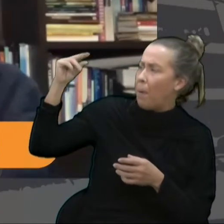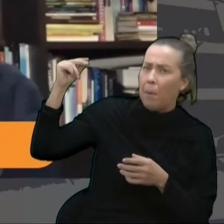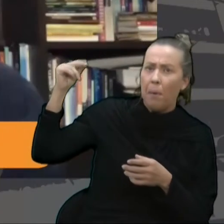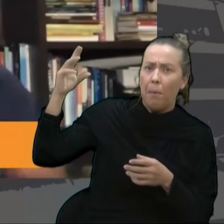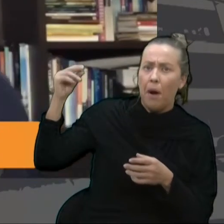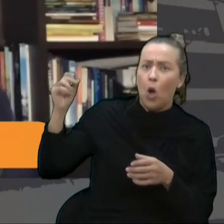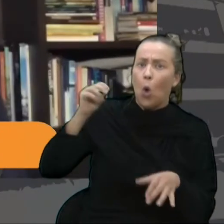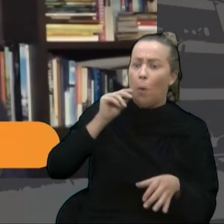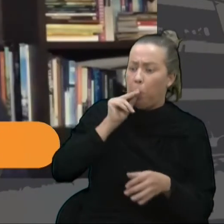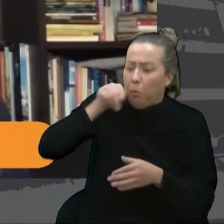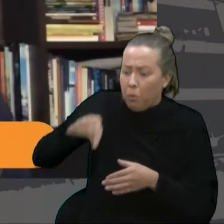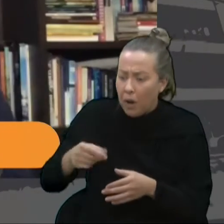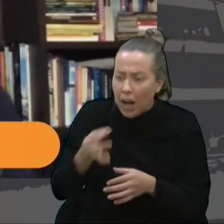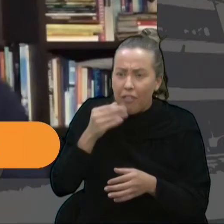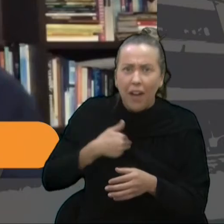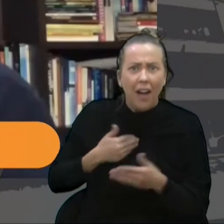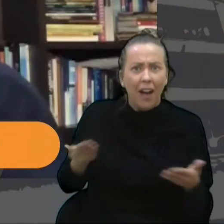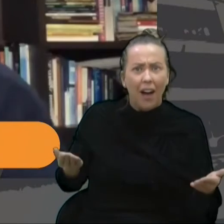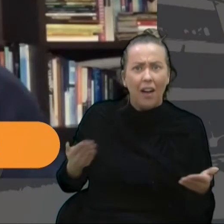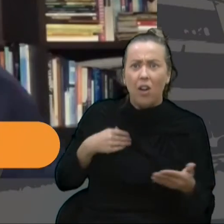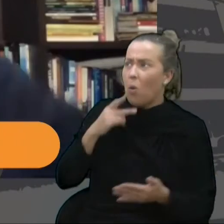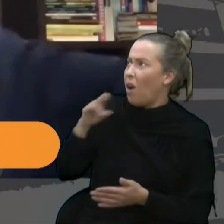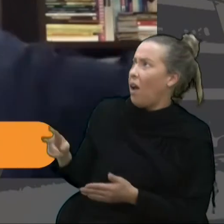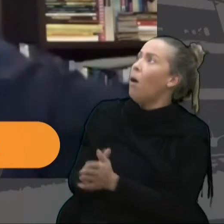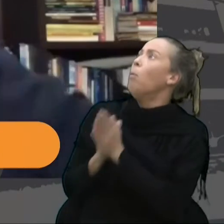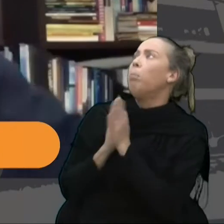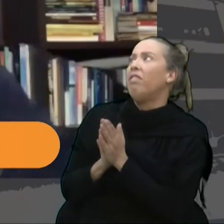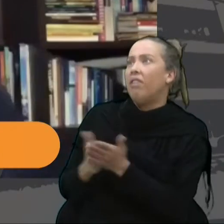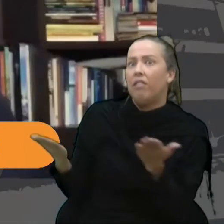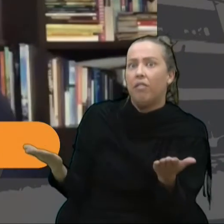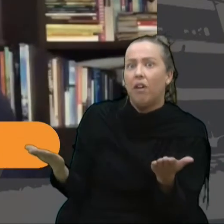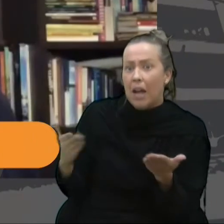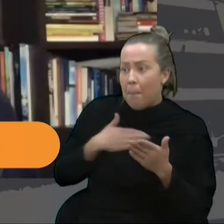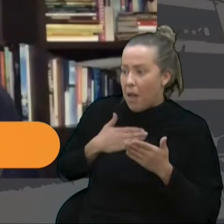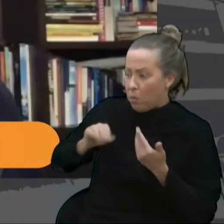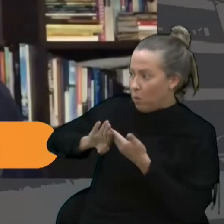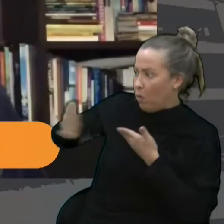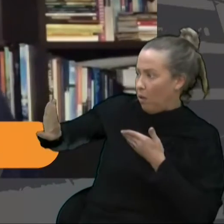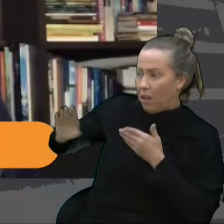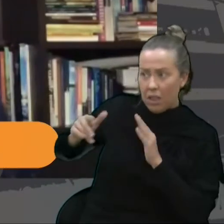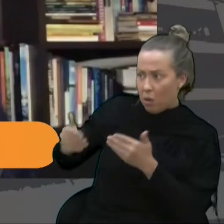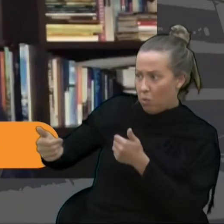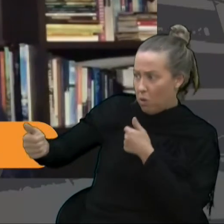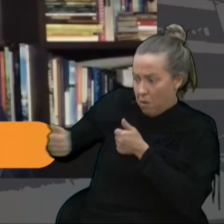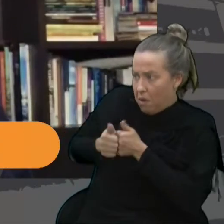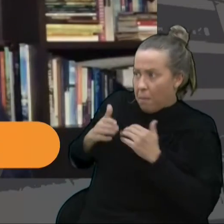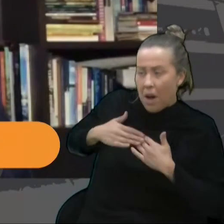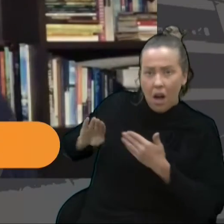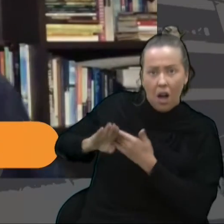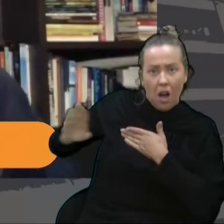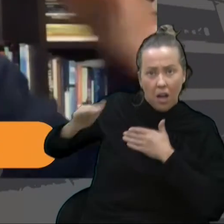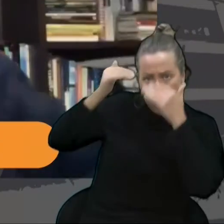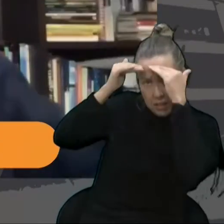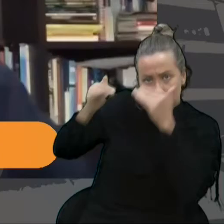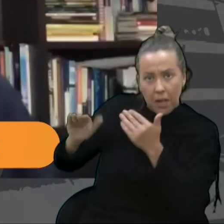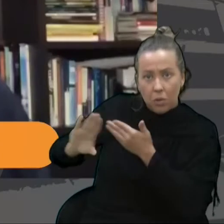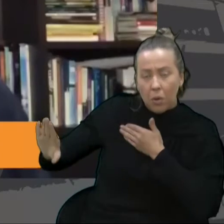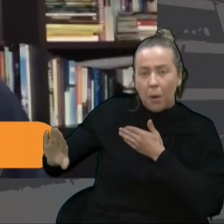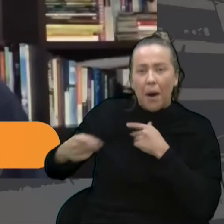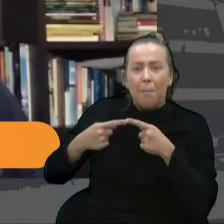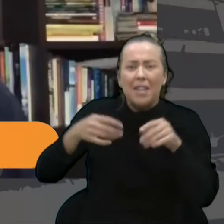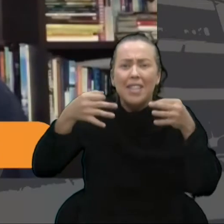essa distância. Olha aqui, por favor, esse é o meu espaço, não chegue mais perto. Né? Mas isso em qualquer